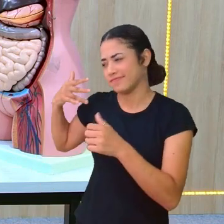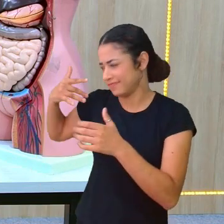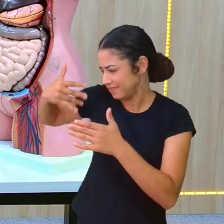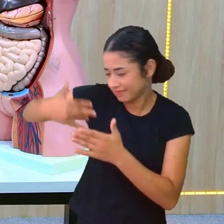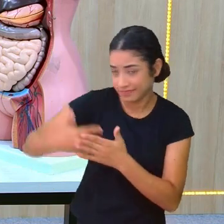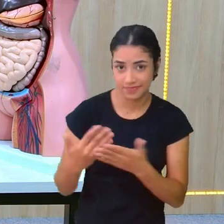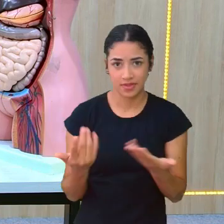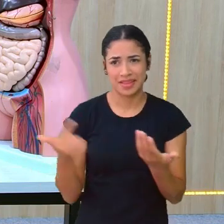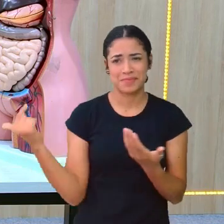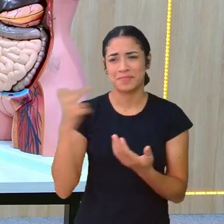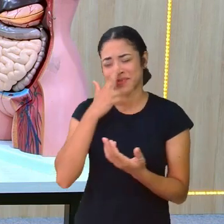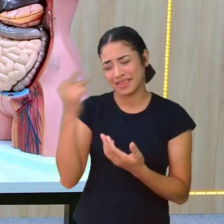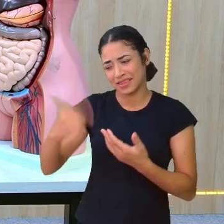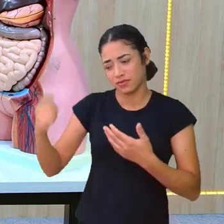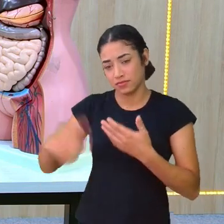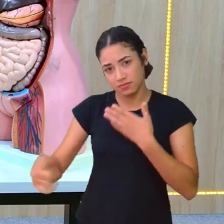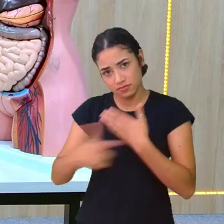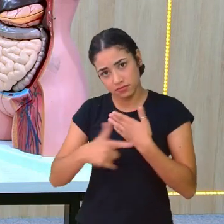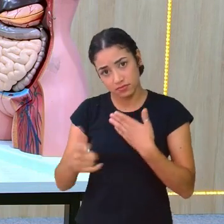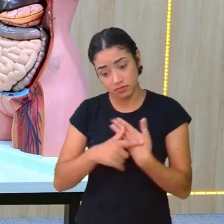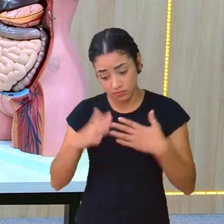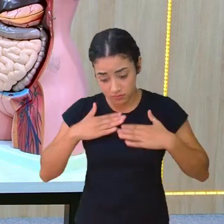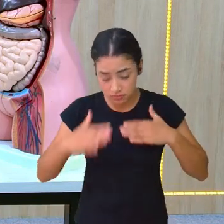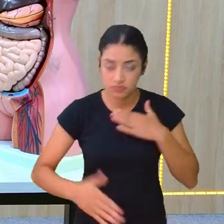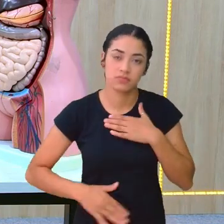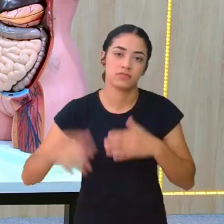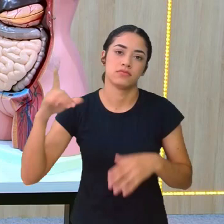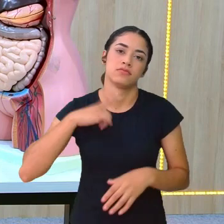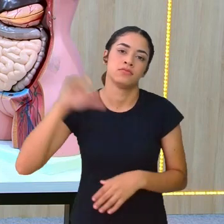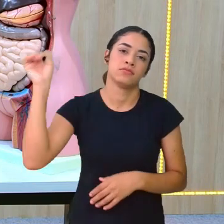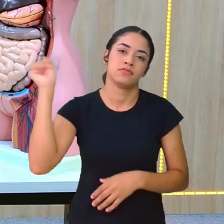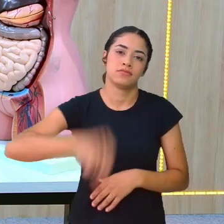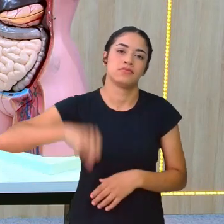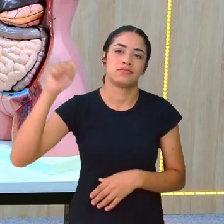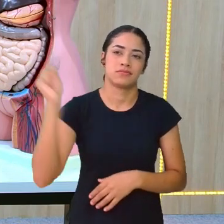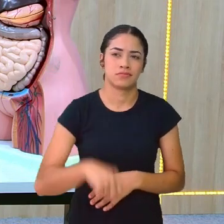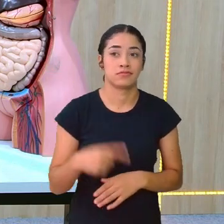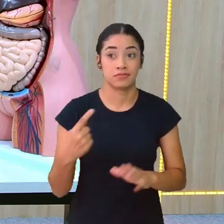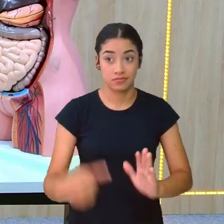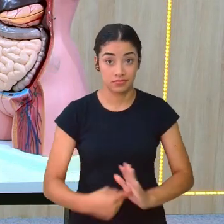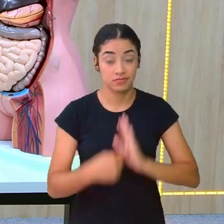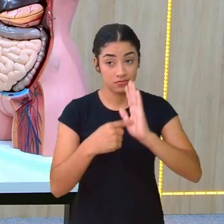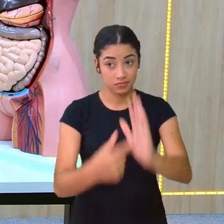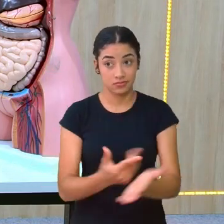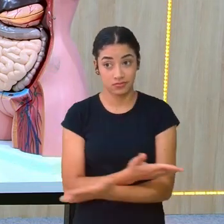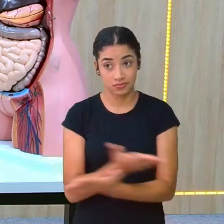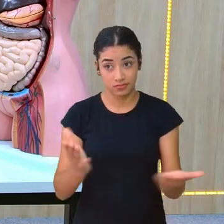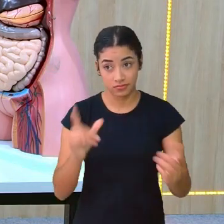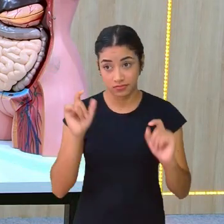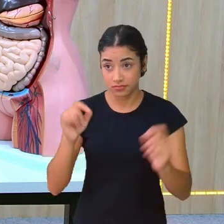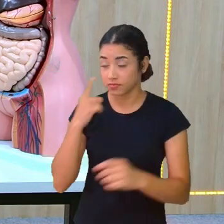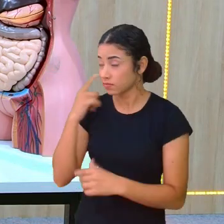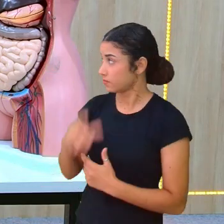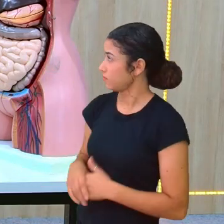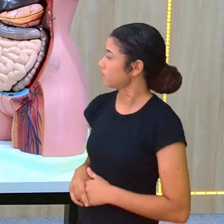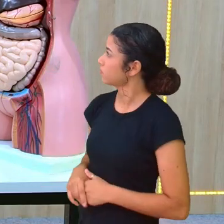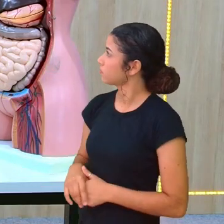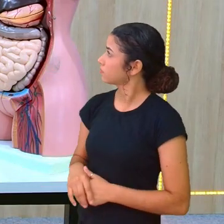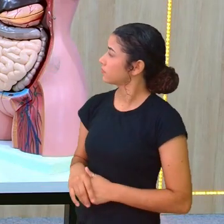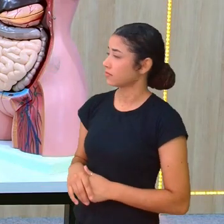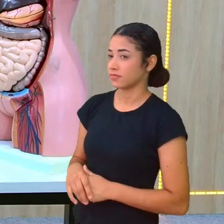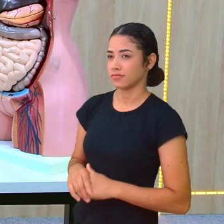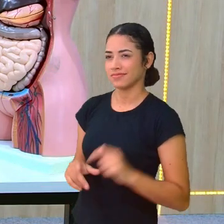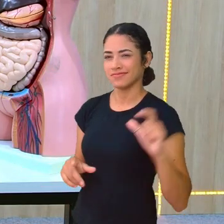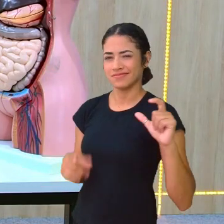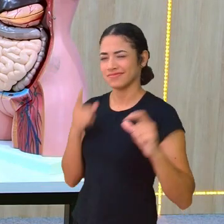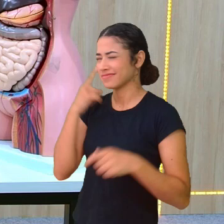função no nosso corpo, mas tem sim, pessoal. Eu vou pedir aqui, olha, para eu apontar esse apêndice. Ele fica aqui, ó, de um ladinho